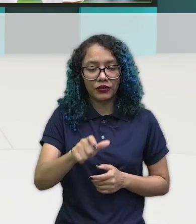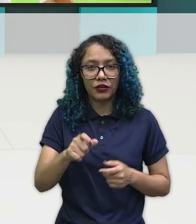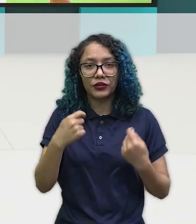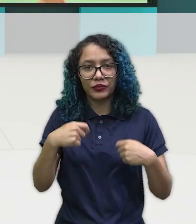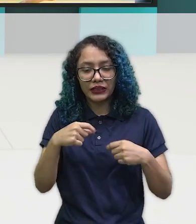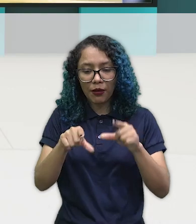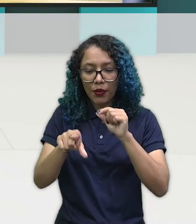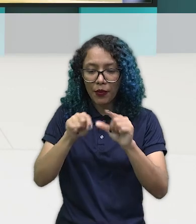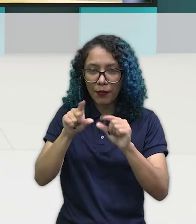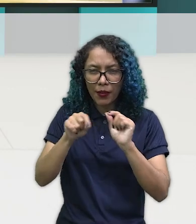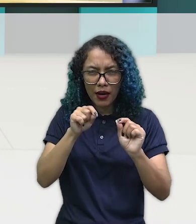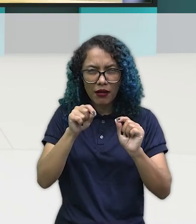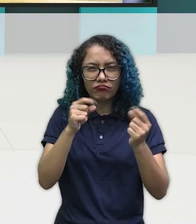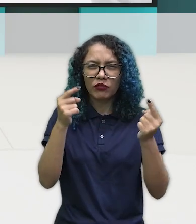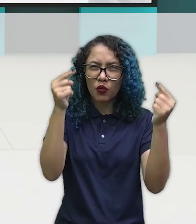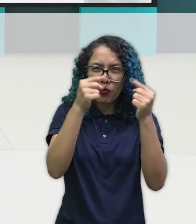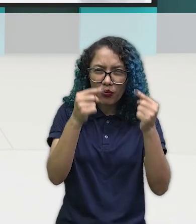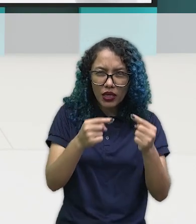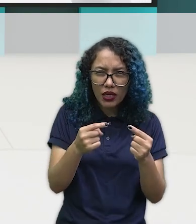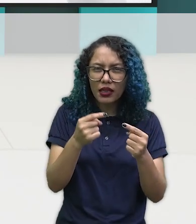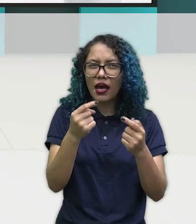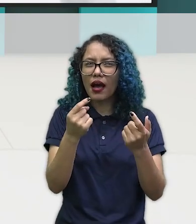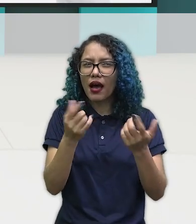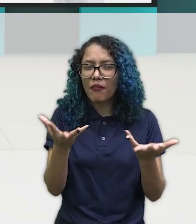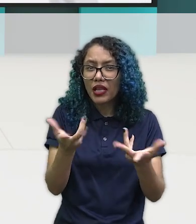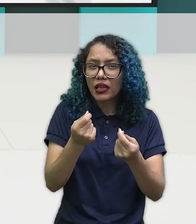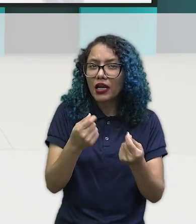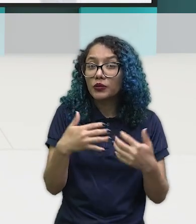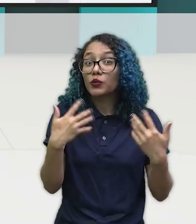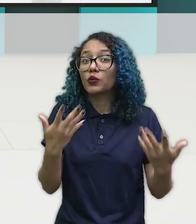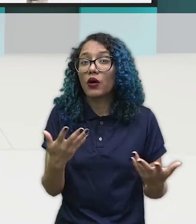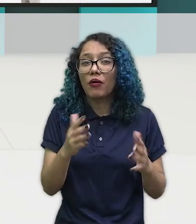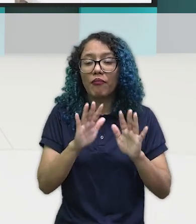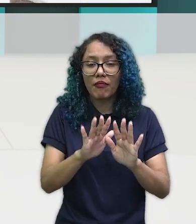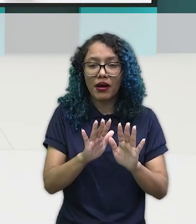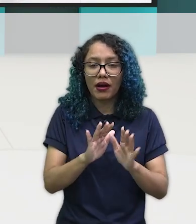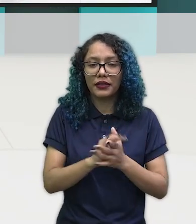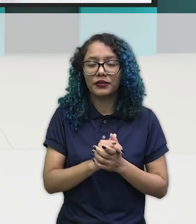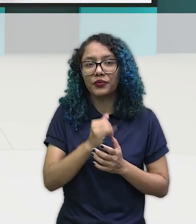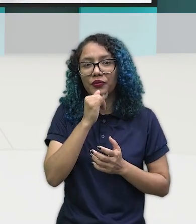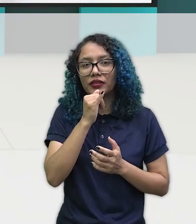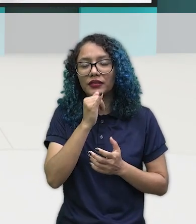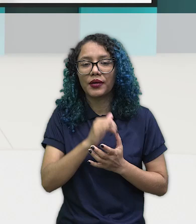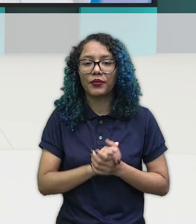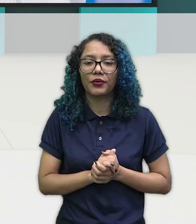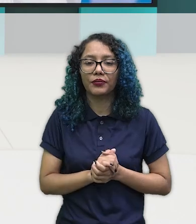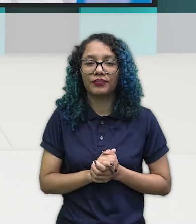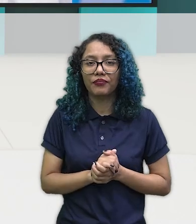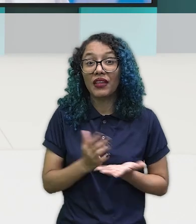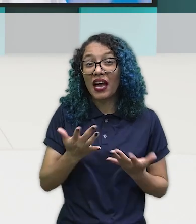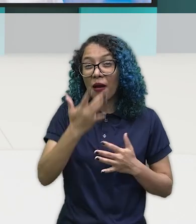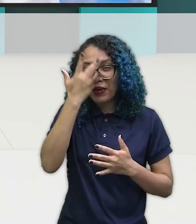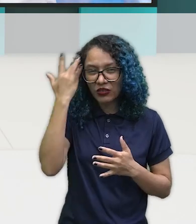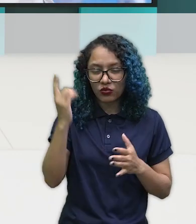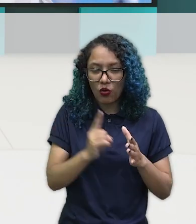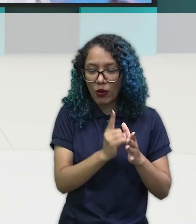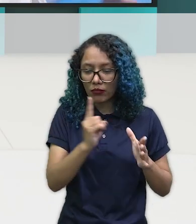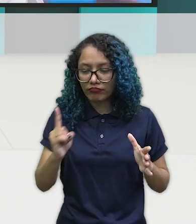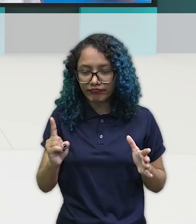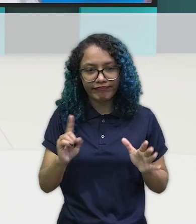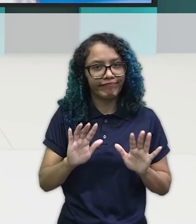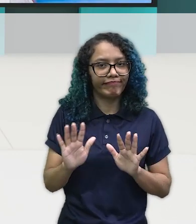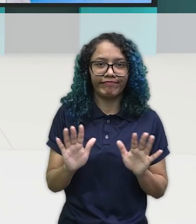de acordo com seus talentos, mas não significa que você deva excluir qualquer pessoa